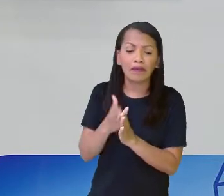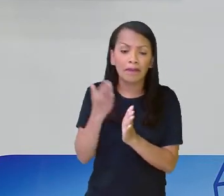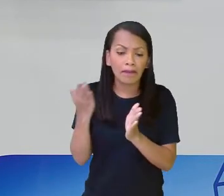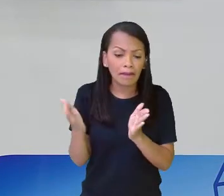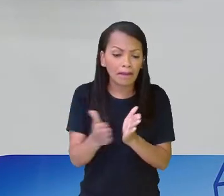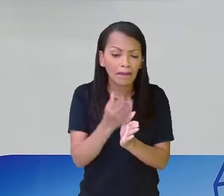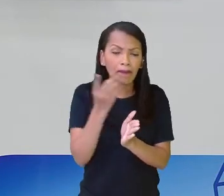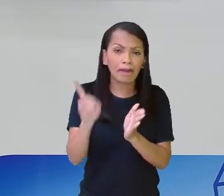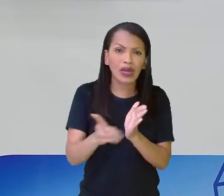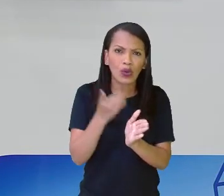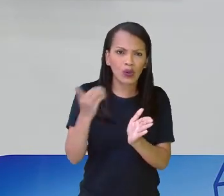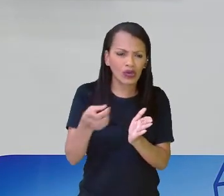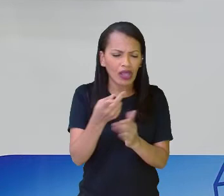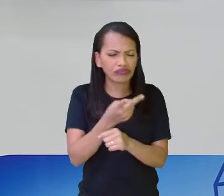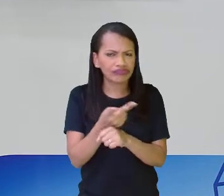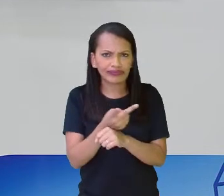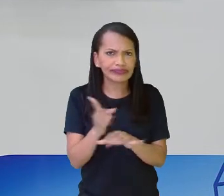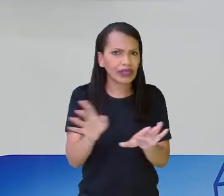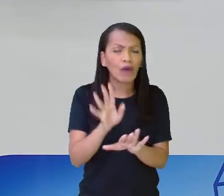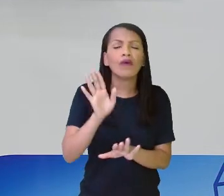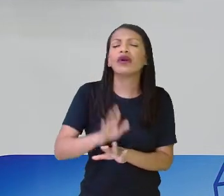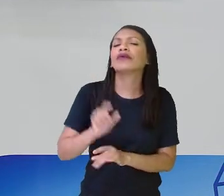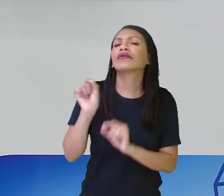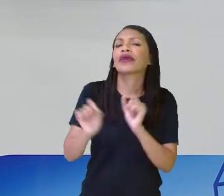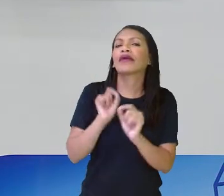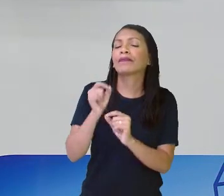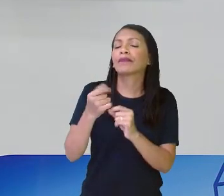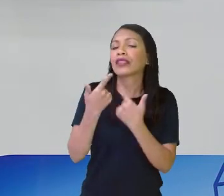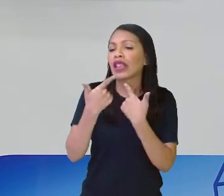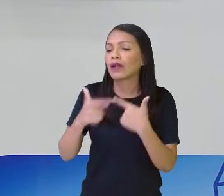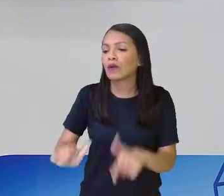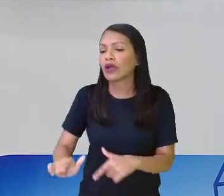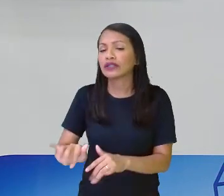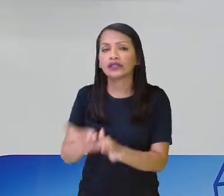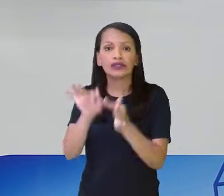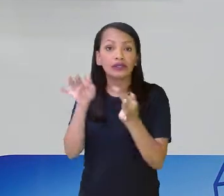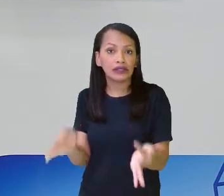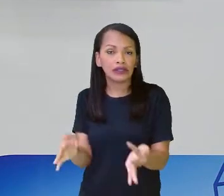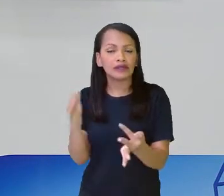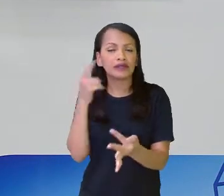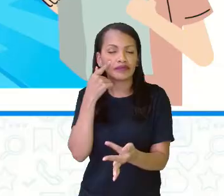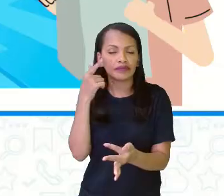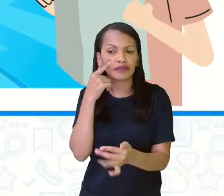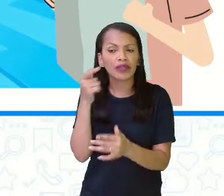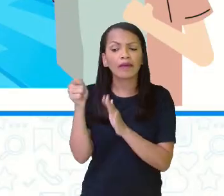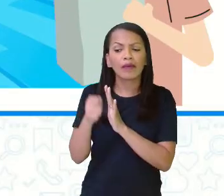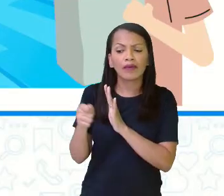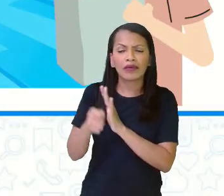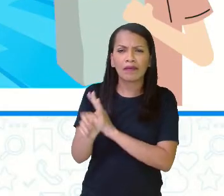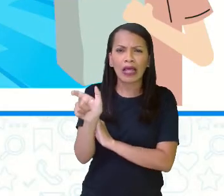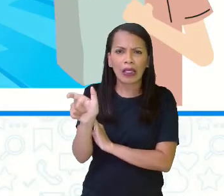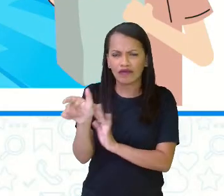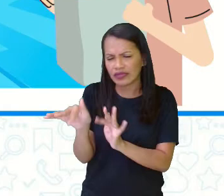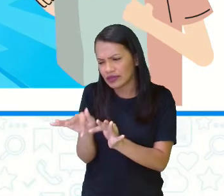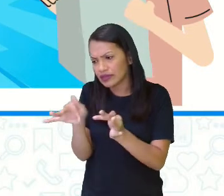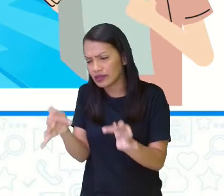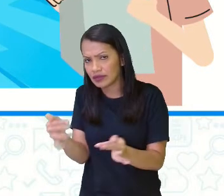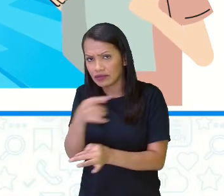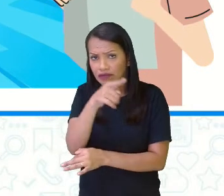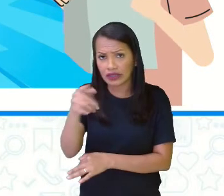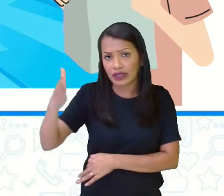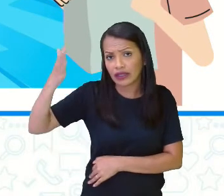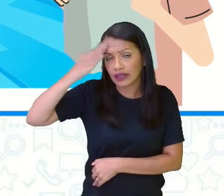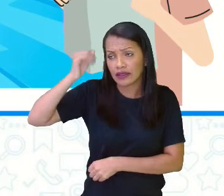Não é legal. Então, linguagem simples, clara, objetiva. O discurso é direto e indireto. A linguagem